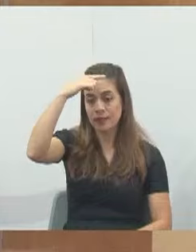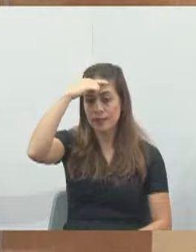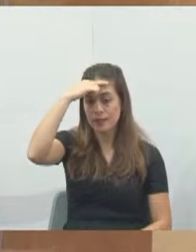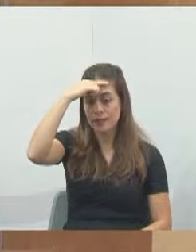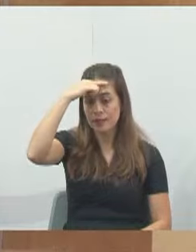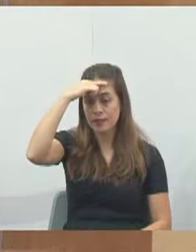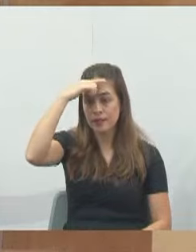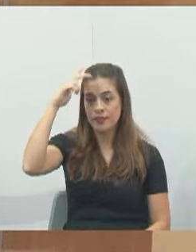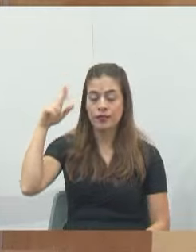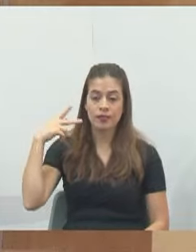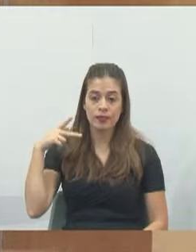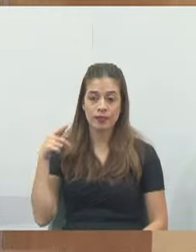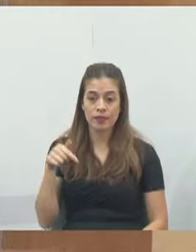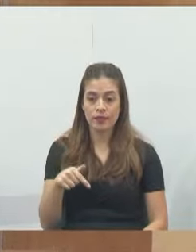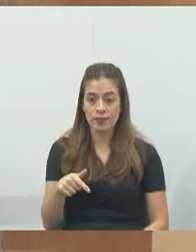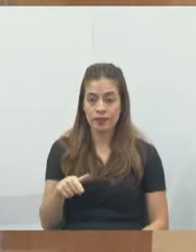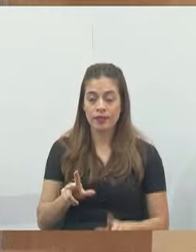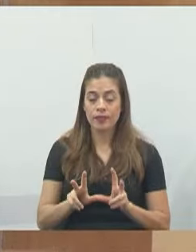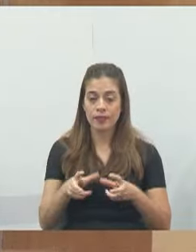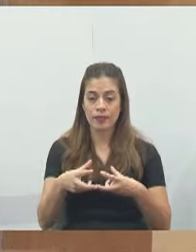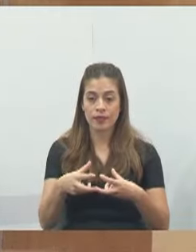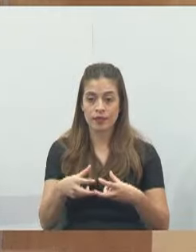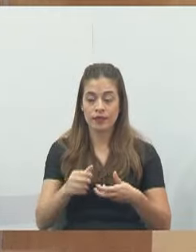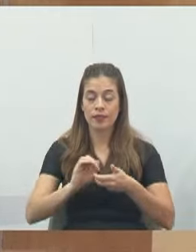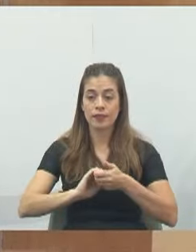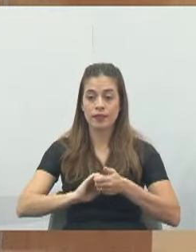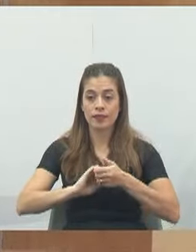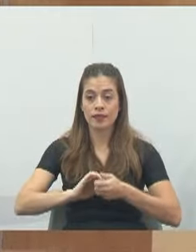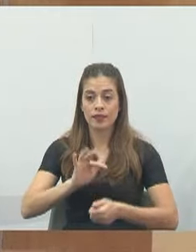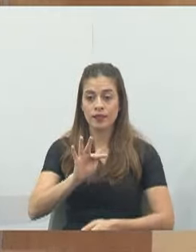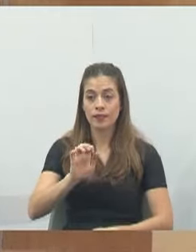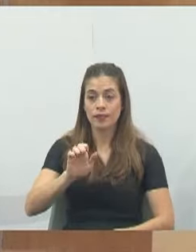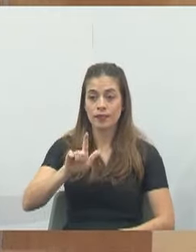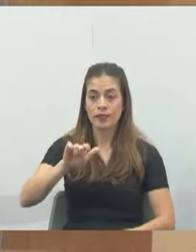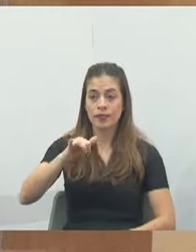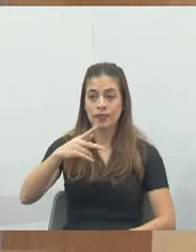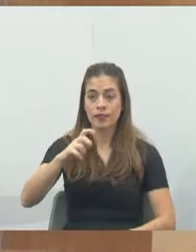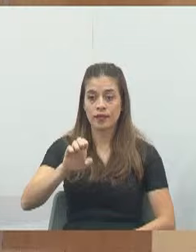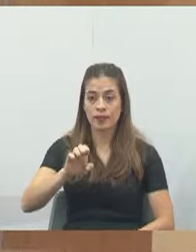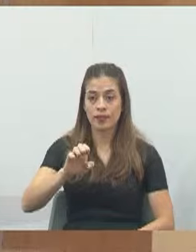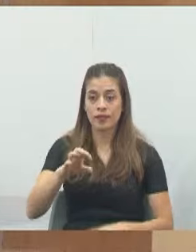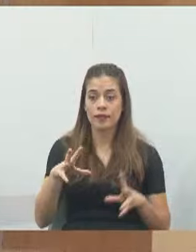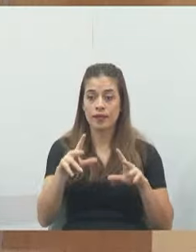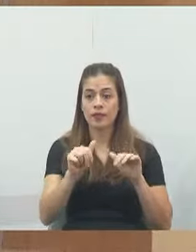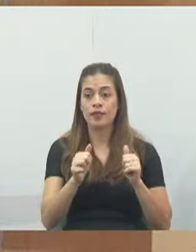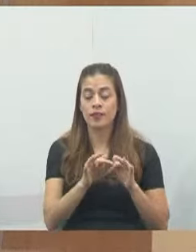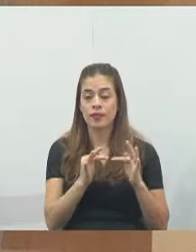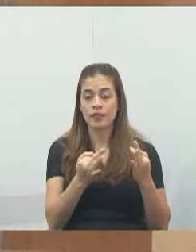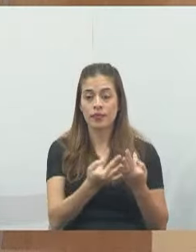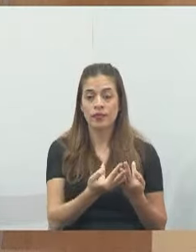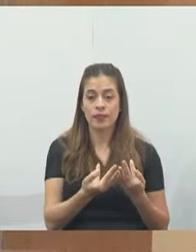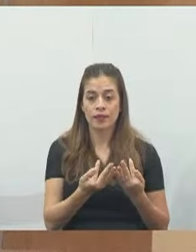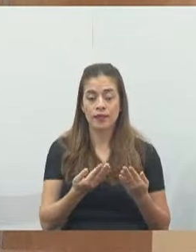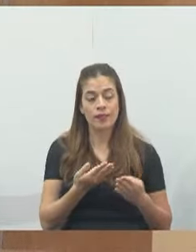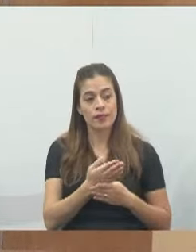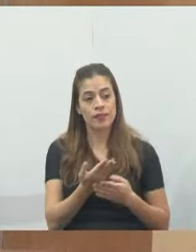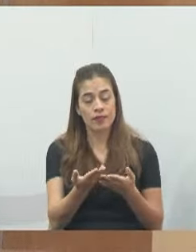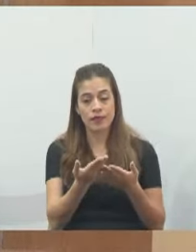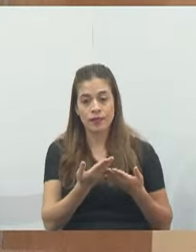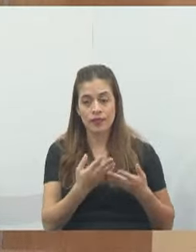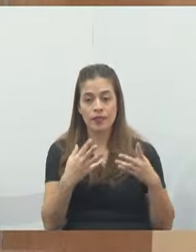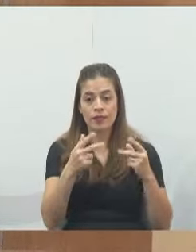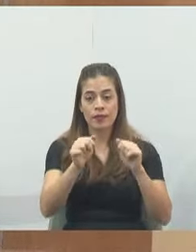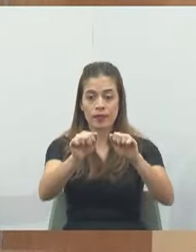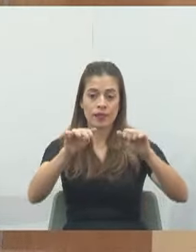Flávio, vereadores dessa casa, cumprimentar o Felipe, a família do Felipe presente aqui, amigos e todos aqui